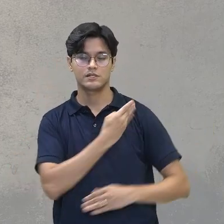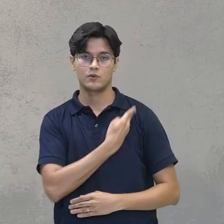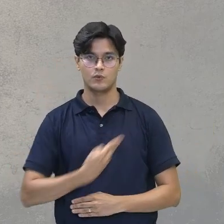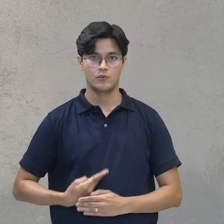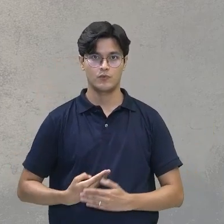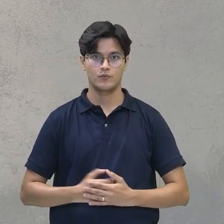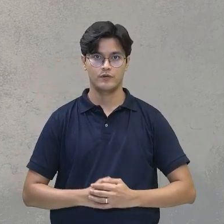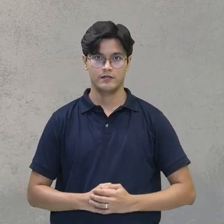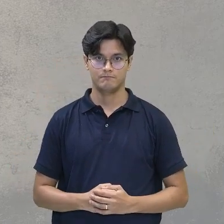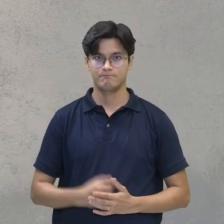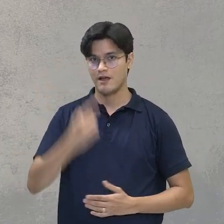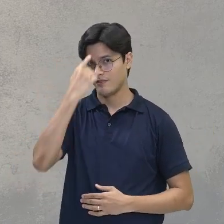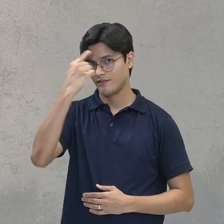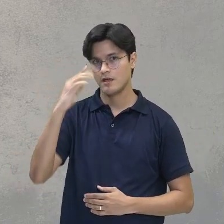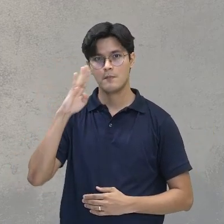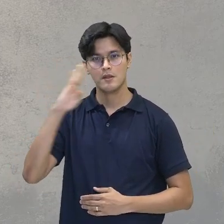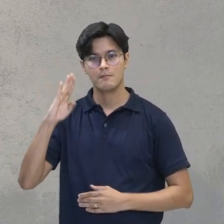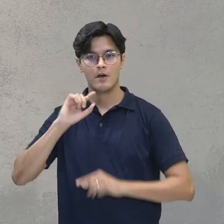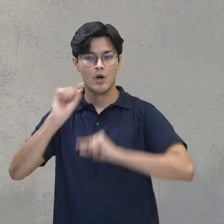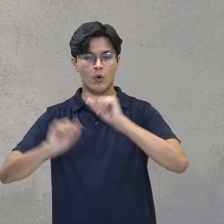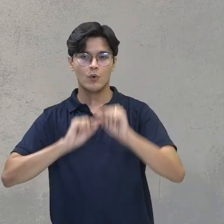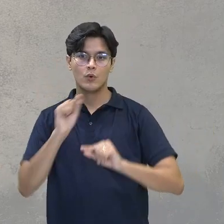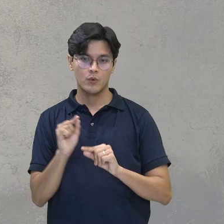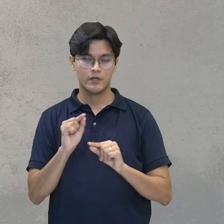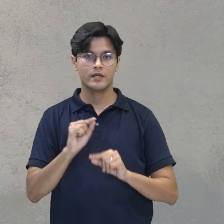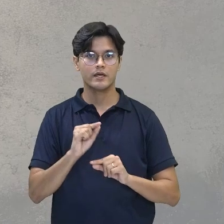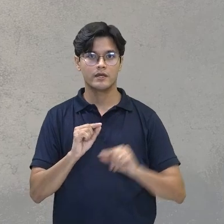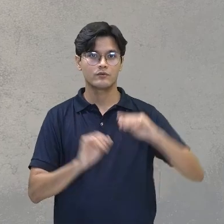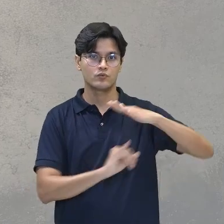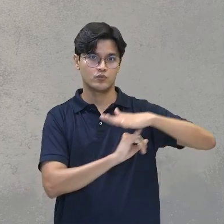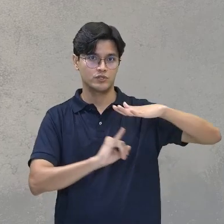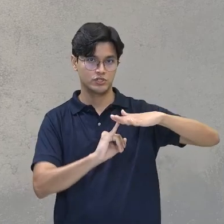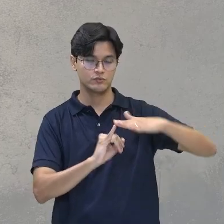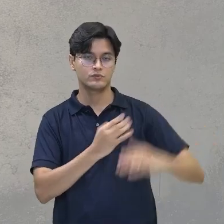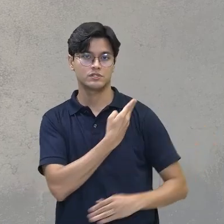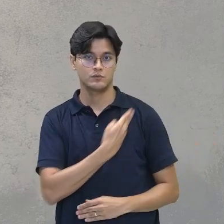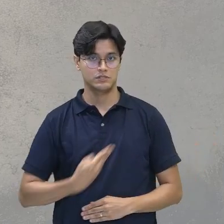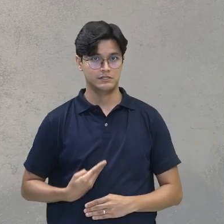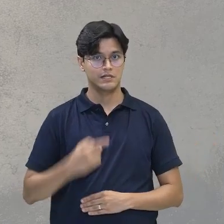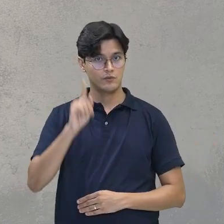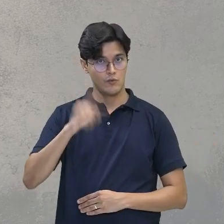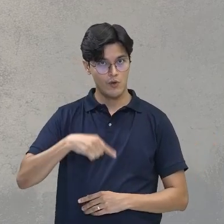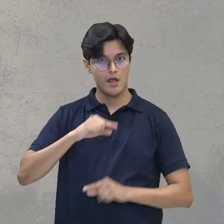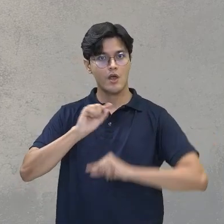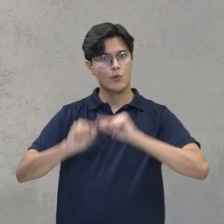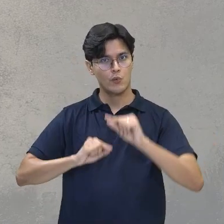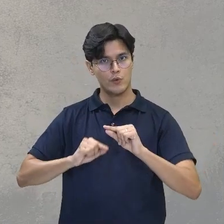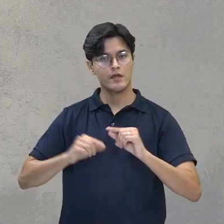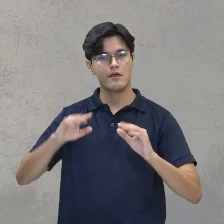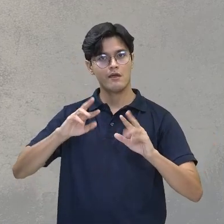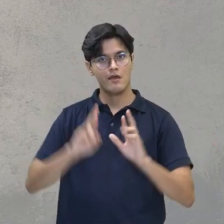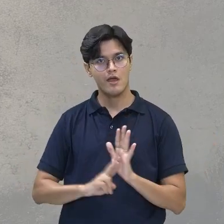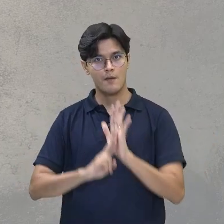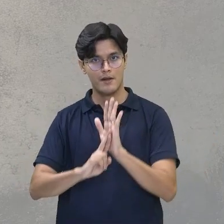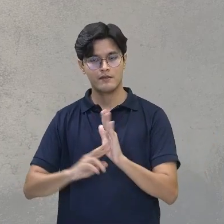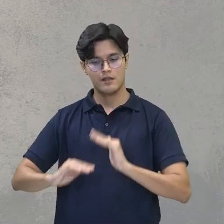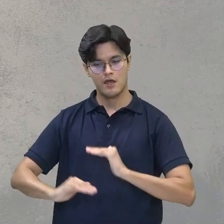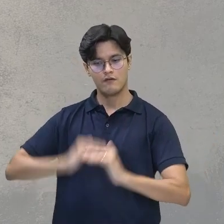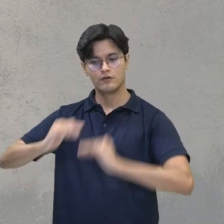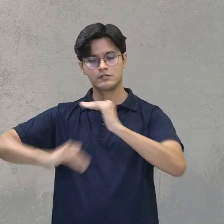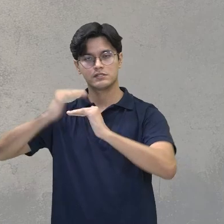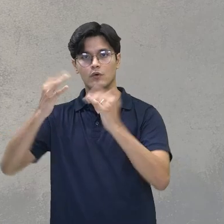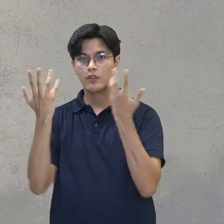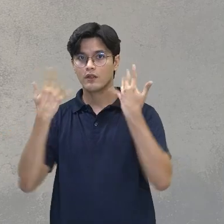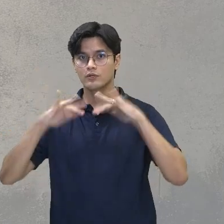esta teoria defende é que o Estado é uma evolução natural da sociedade humana, resultante da necessidade